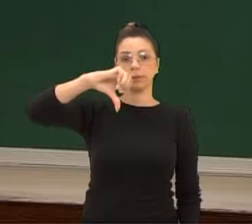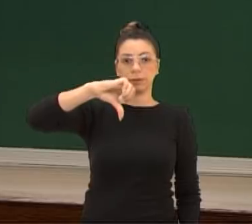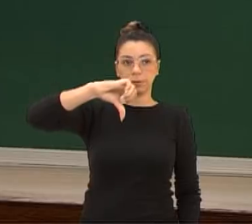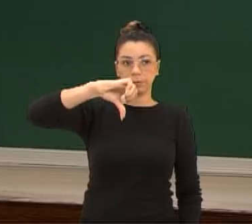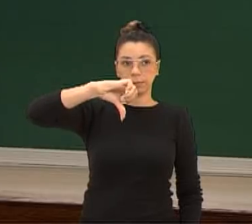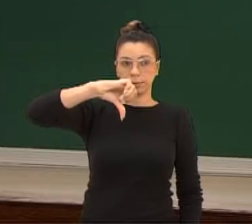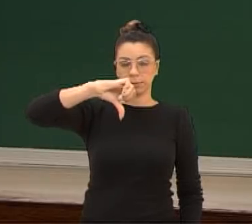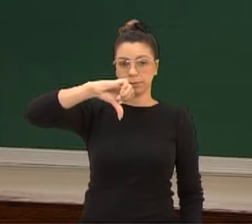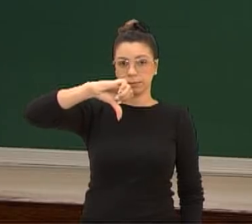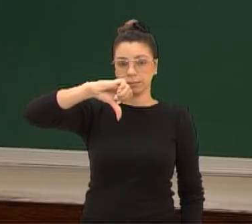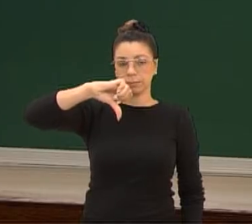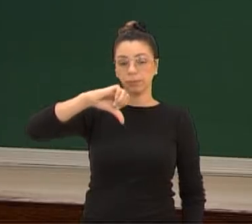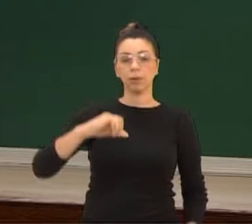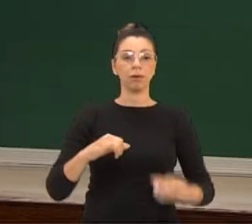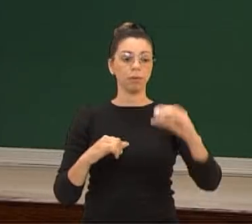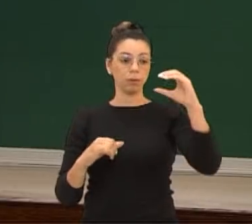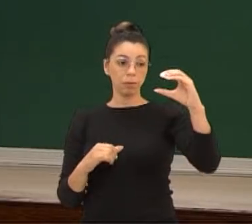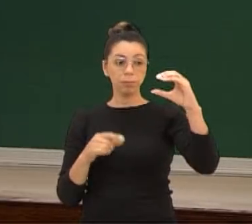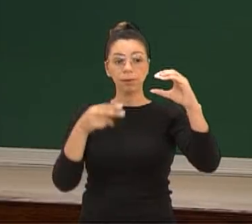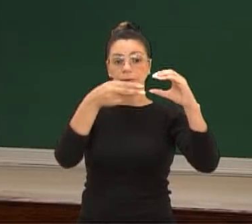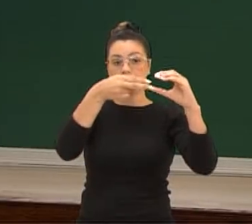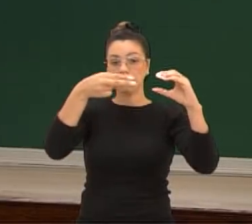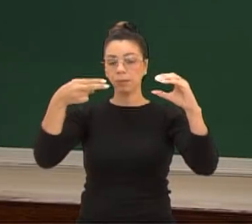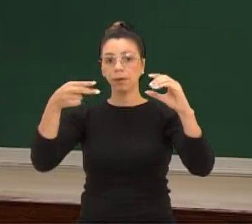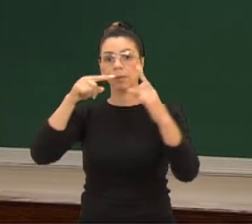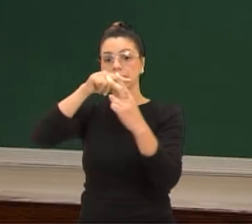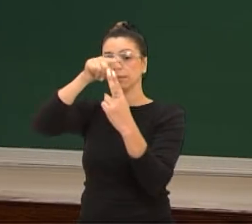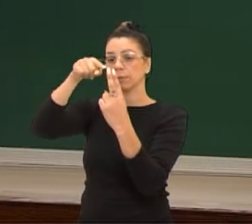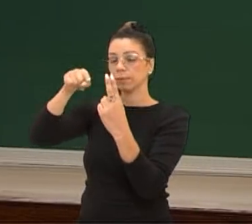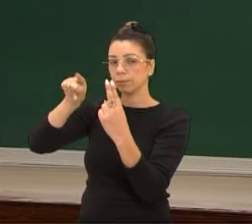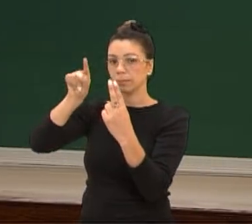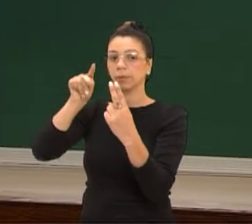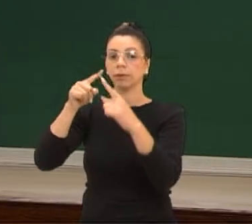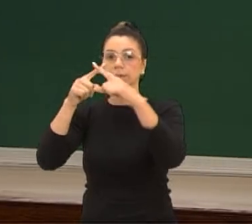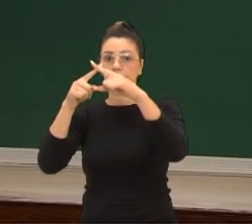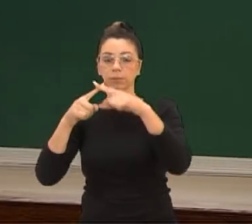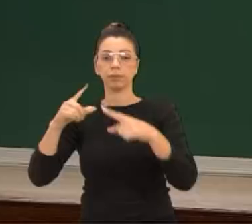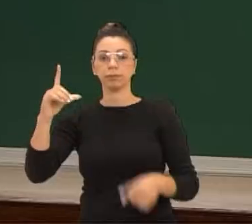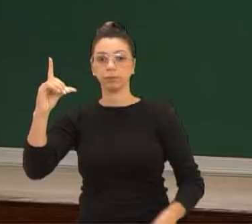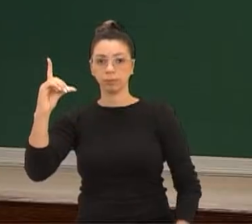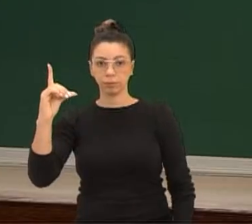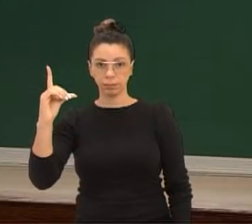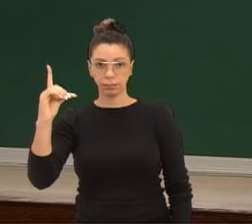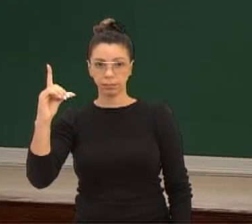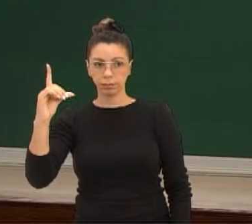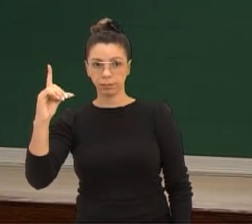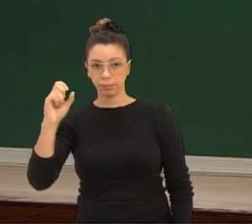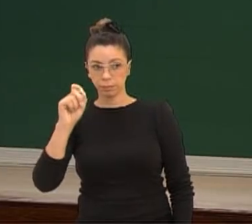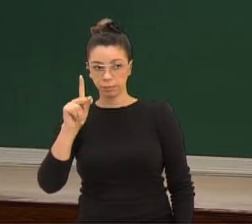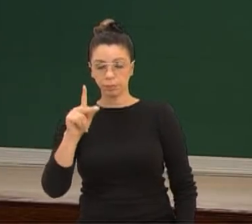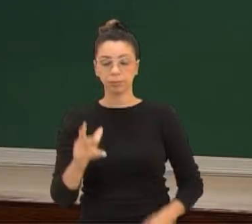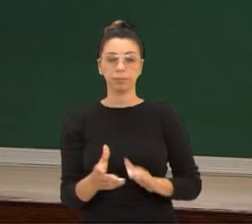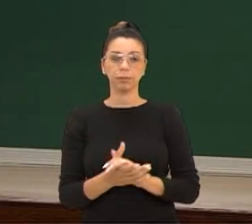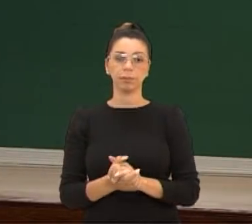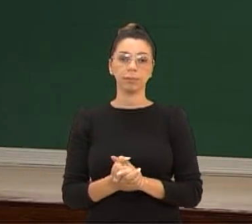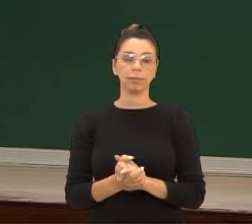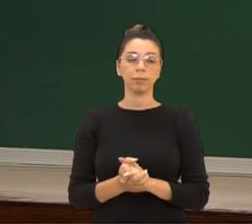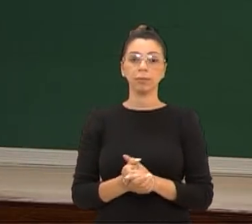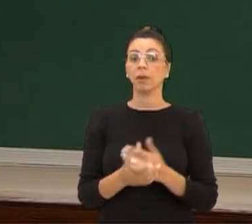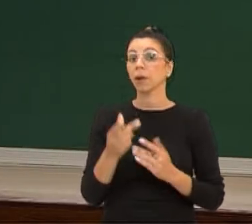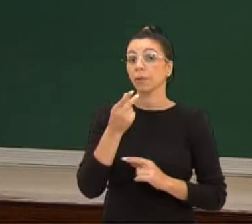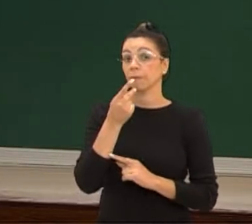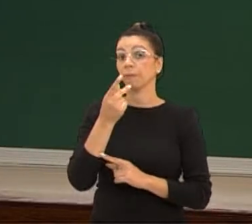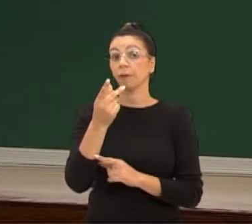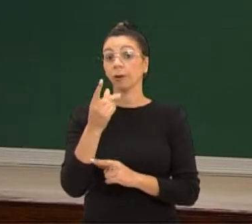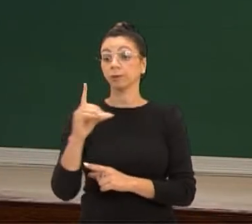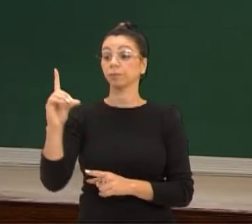O comprimento é igual a π vezes o diâmetro, ok? Olha, ele não deu o diâmetro